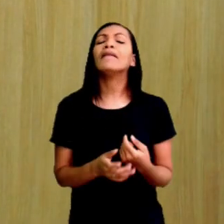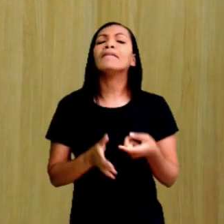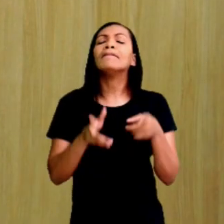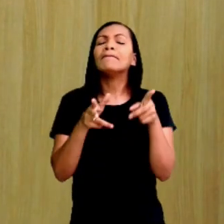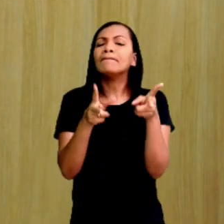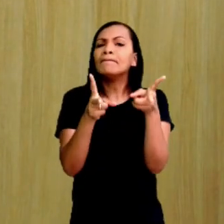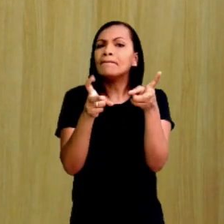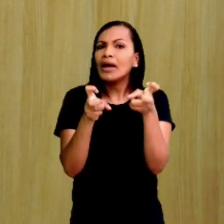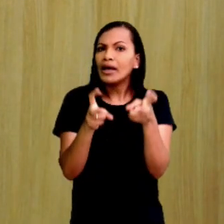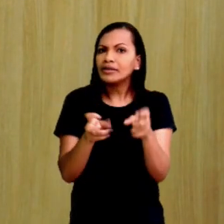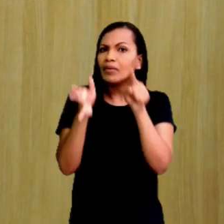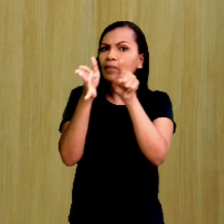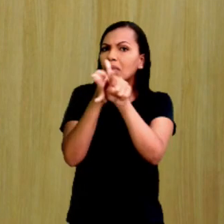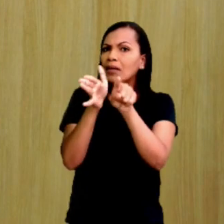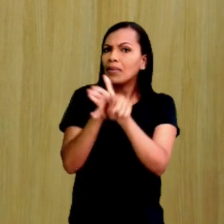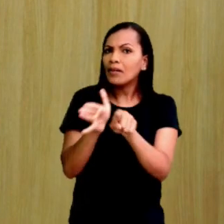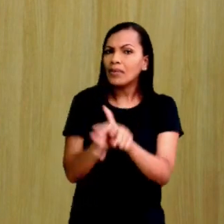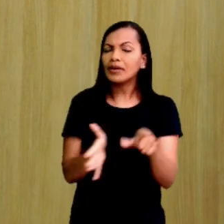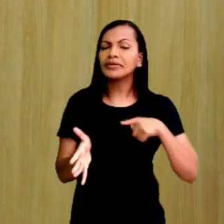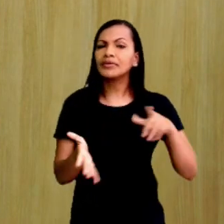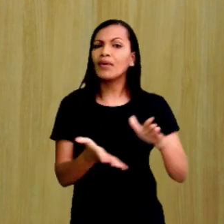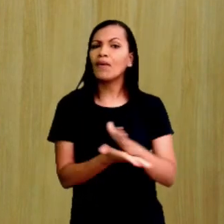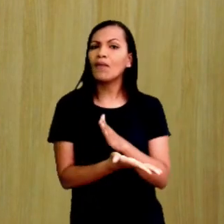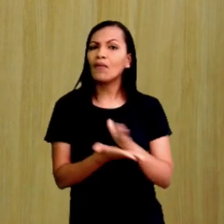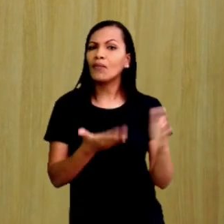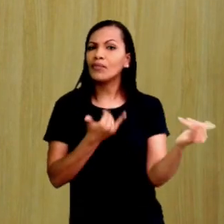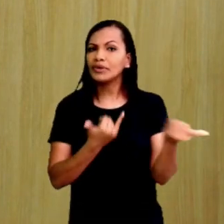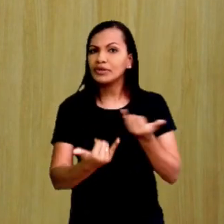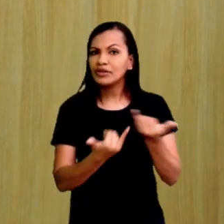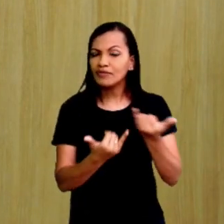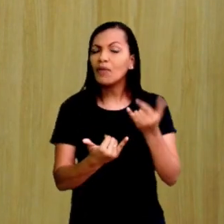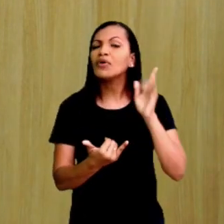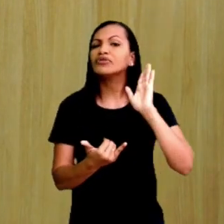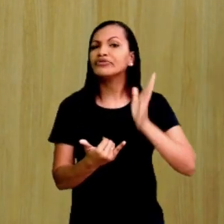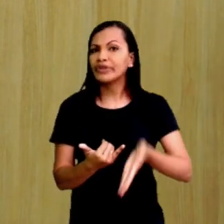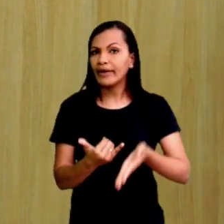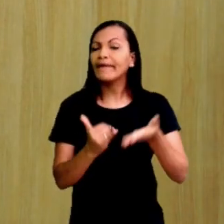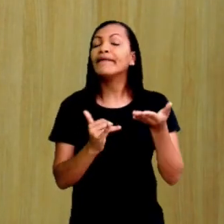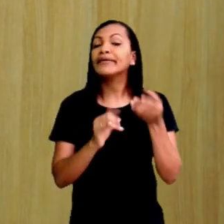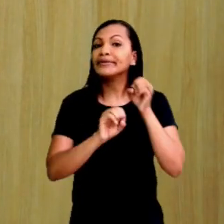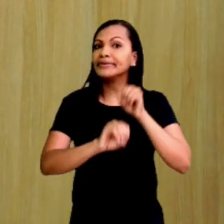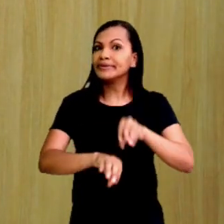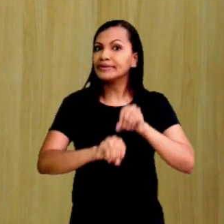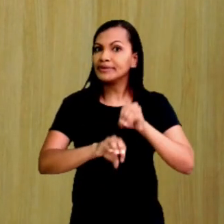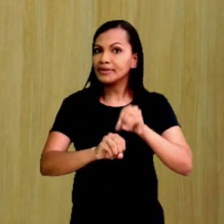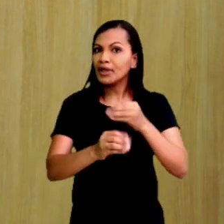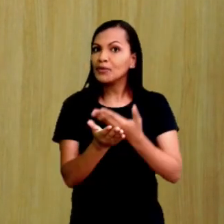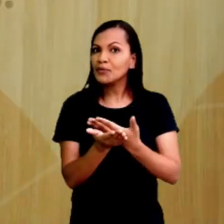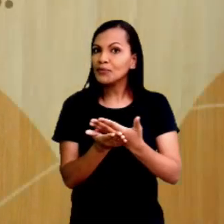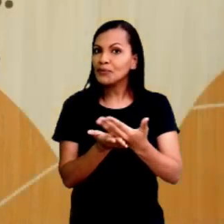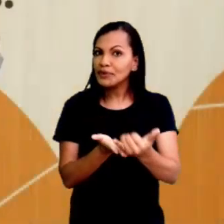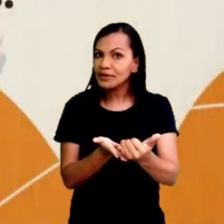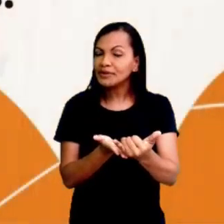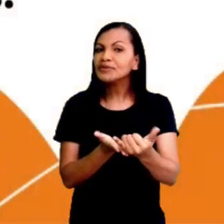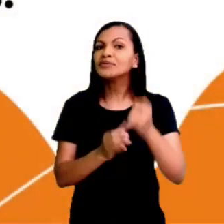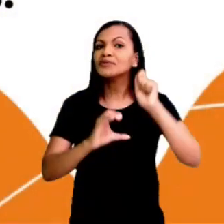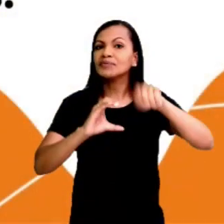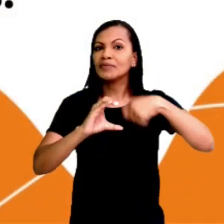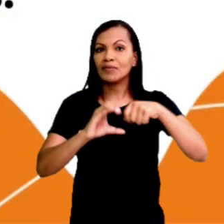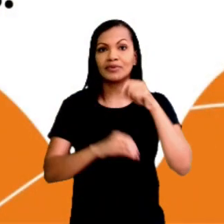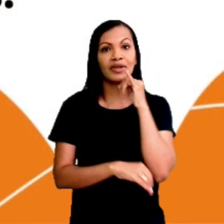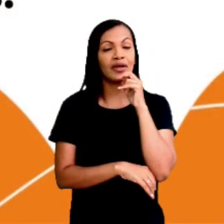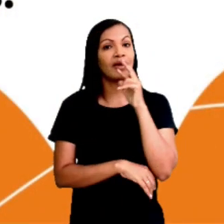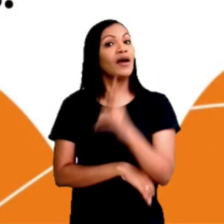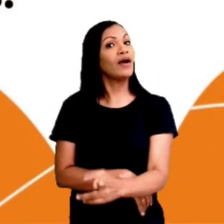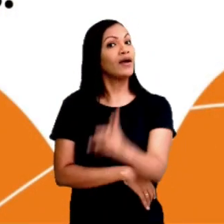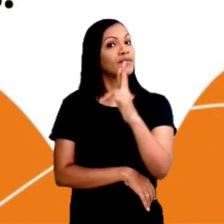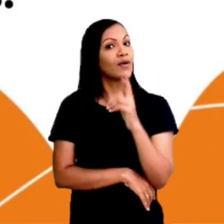recheada de todas as informações que eu dei no começo desse vídeo e se você respondeu letra B